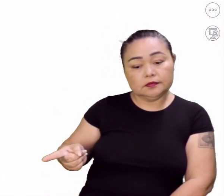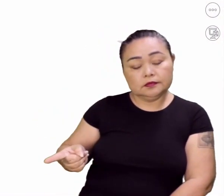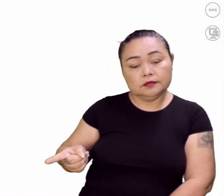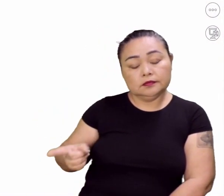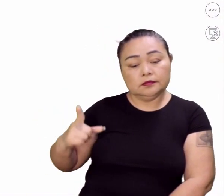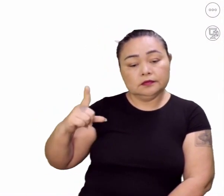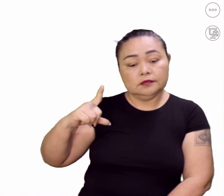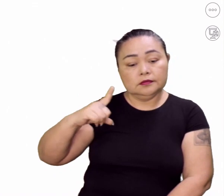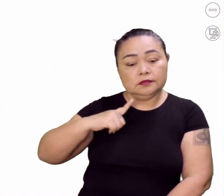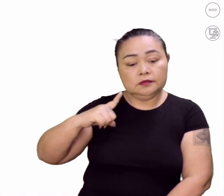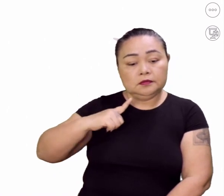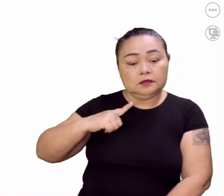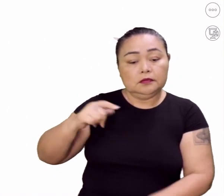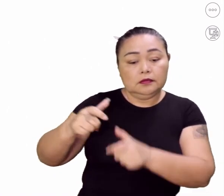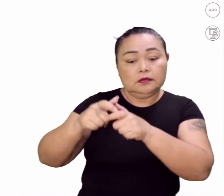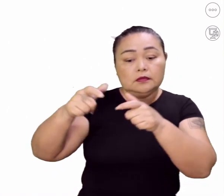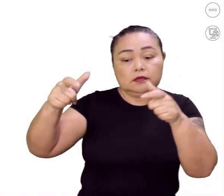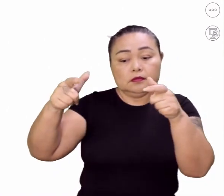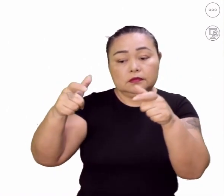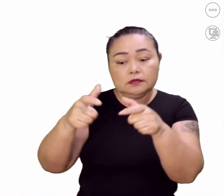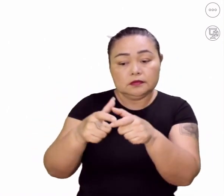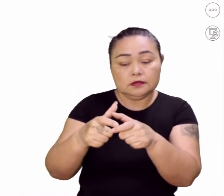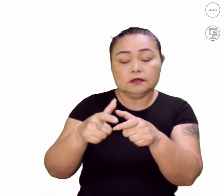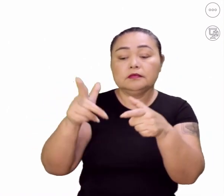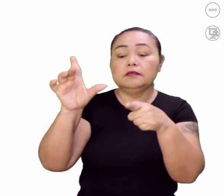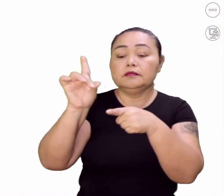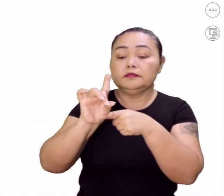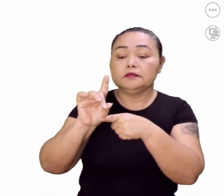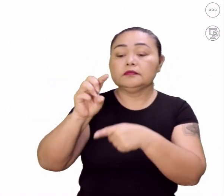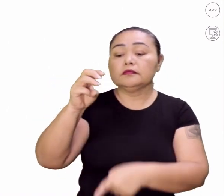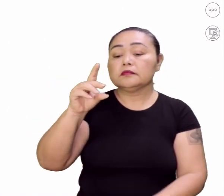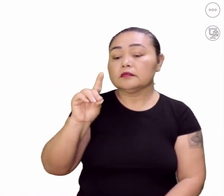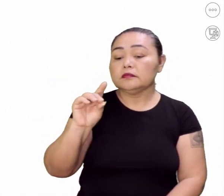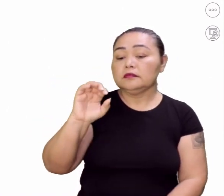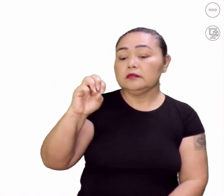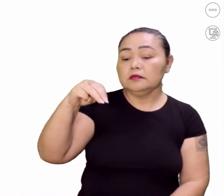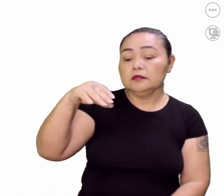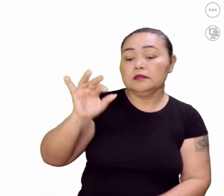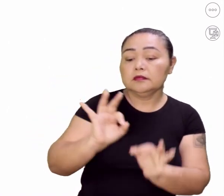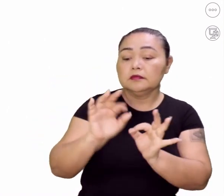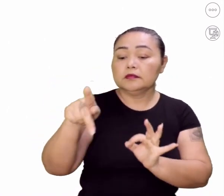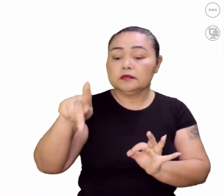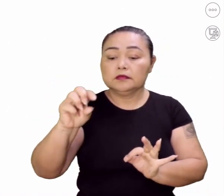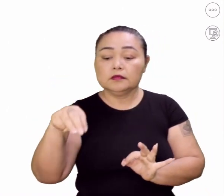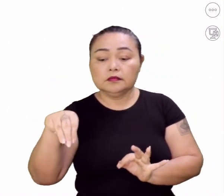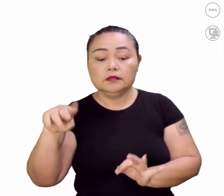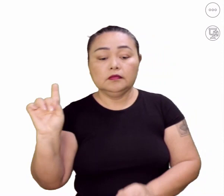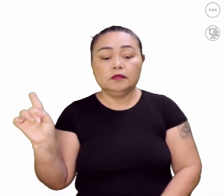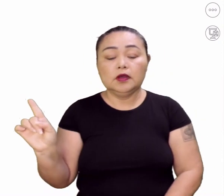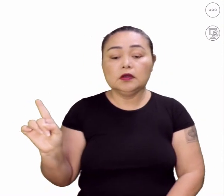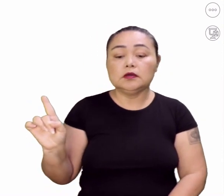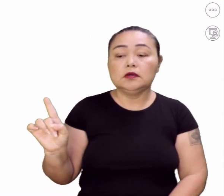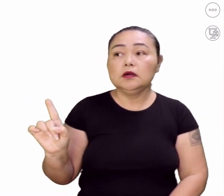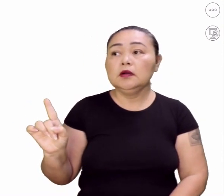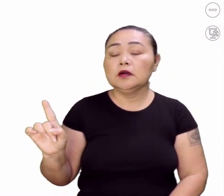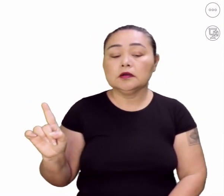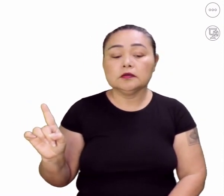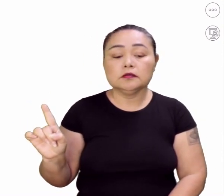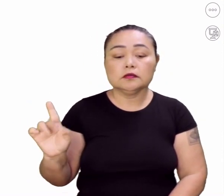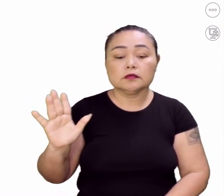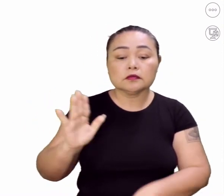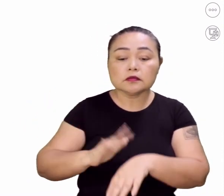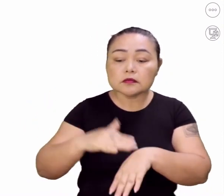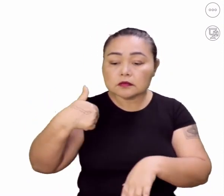Onde nós temos aí as maiores e menores densidade demográfica do Por Brasil. quilômetro quadrado. Exatamente. Então, ó, quanto